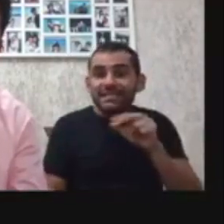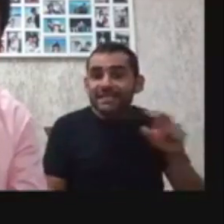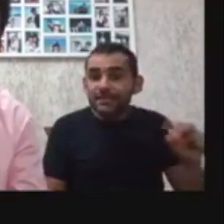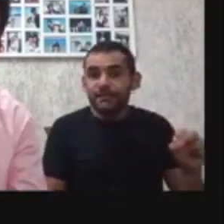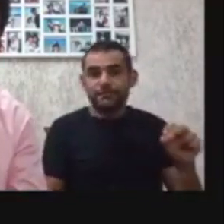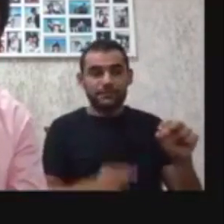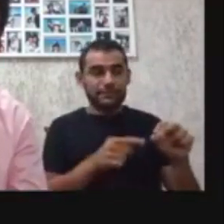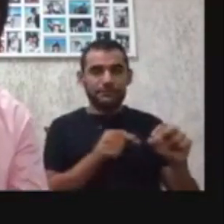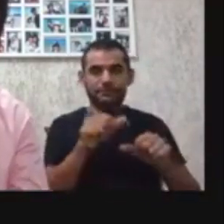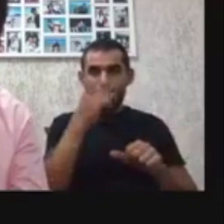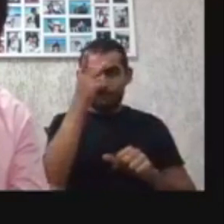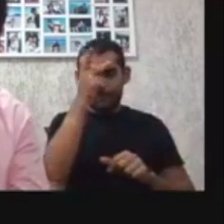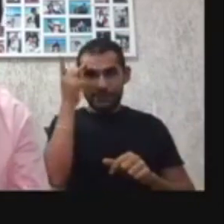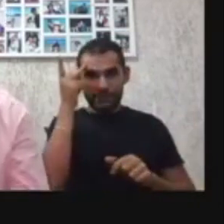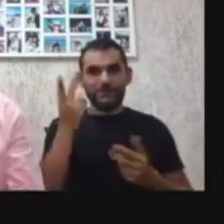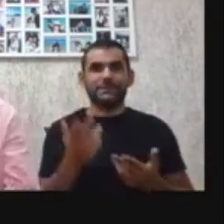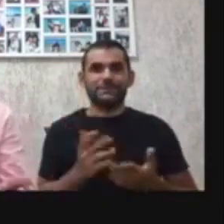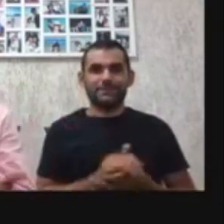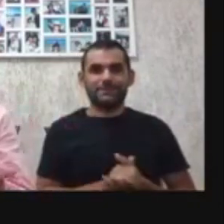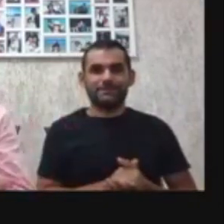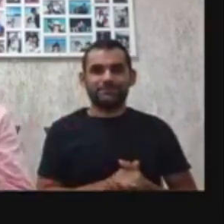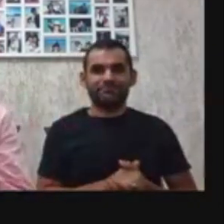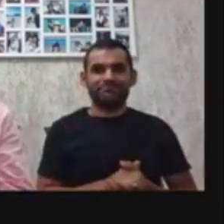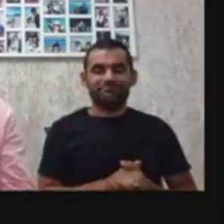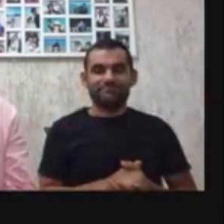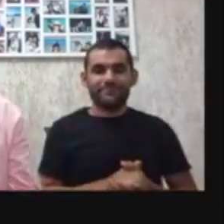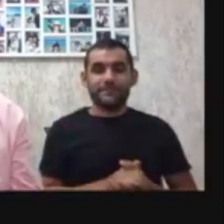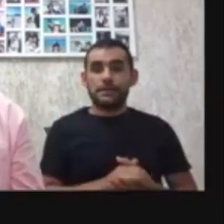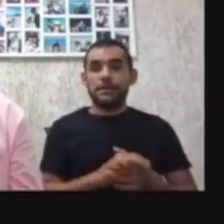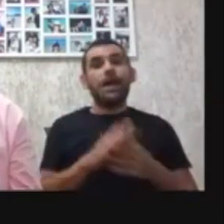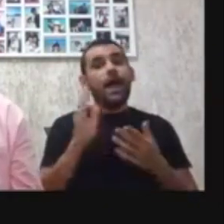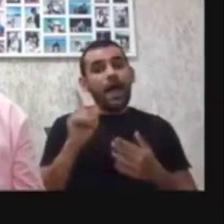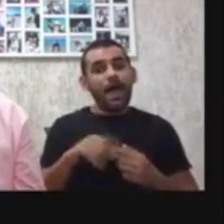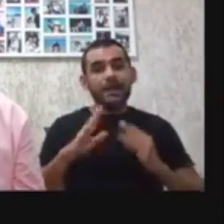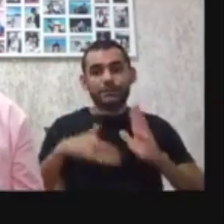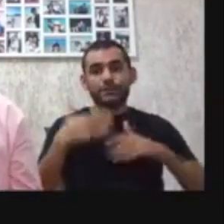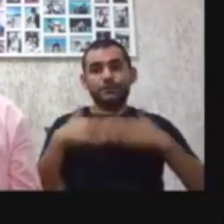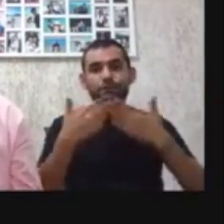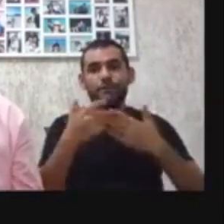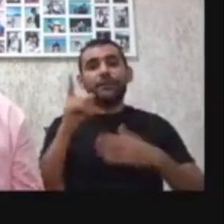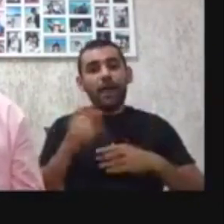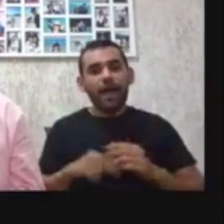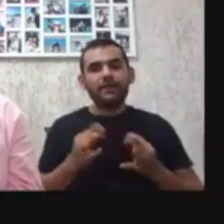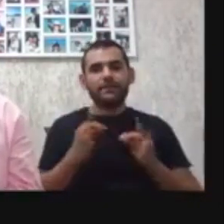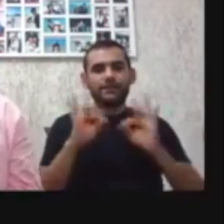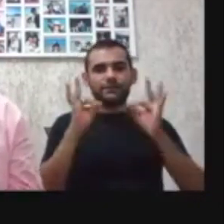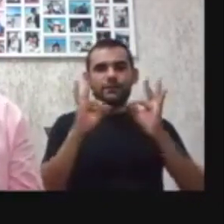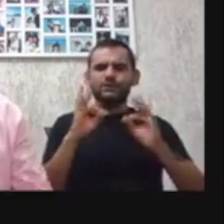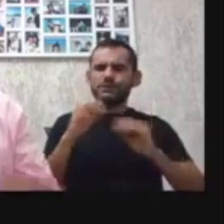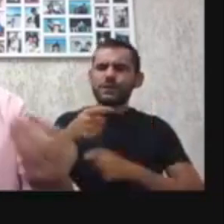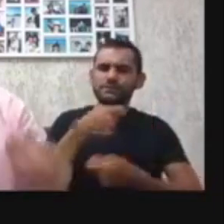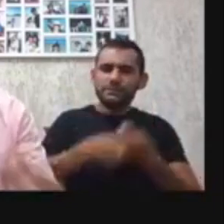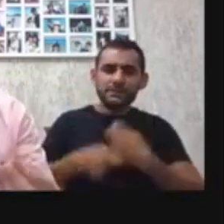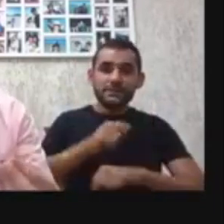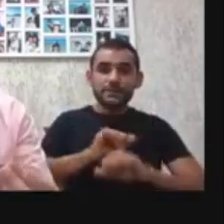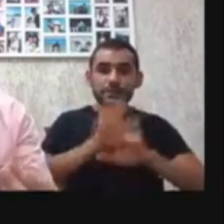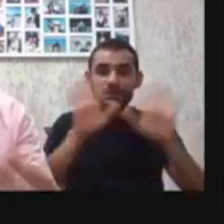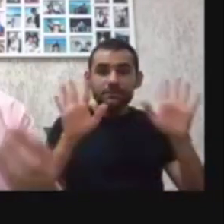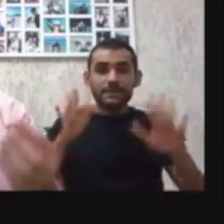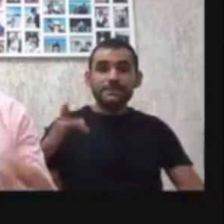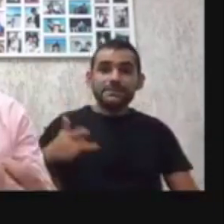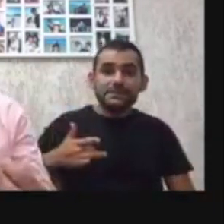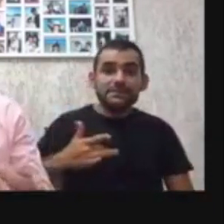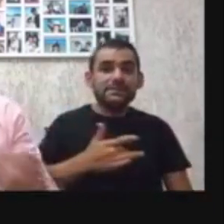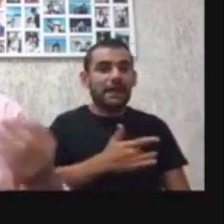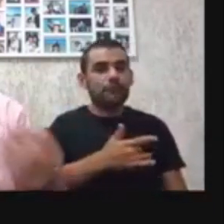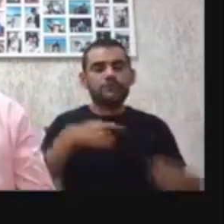pessoas. Você entendeu? Então, tudo isso é desenvolvimento, é tecnológico, é gestão, é transparência. E saúde,